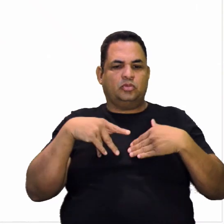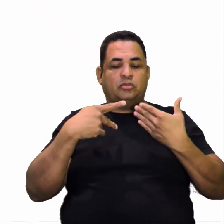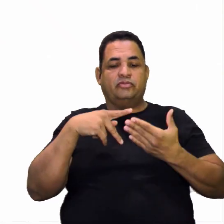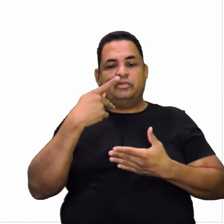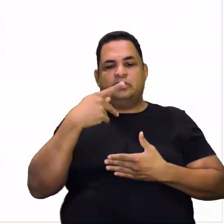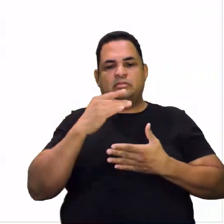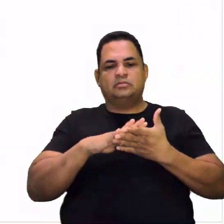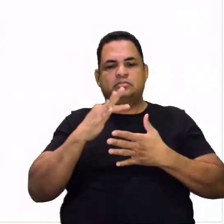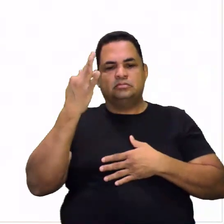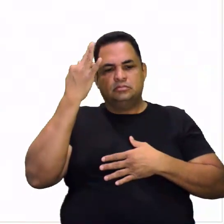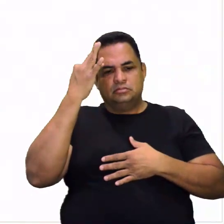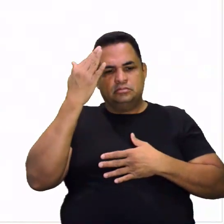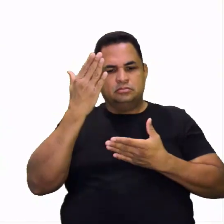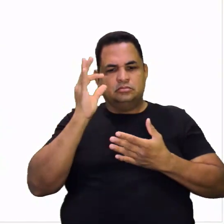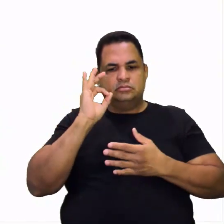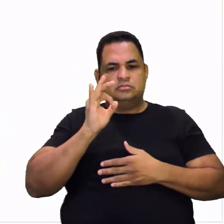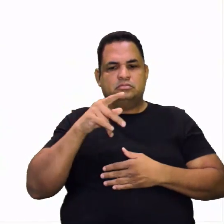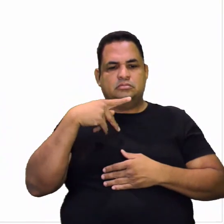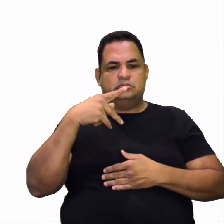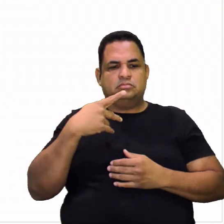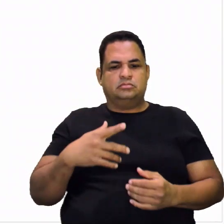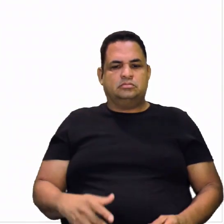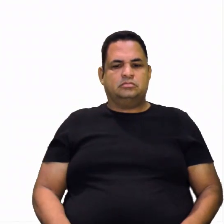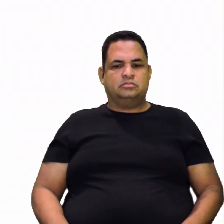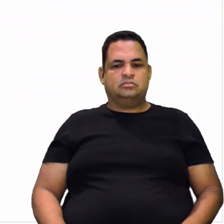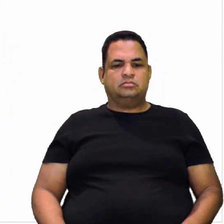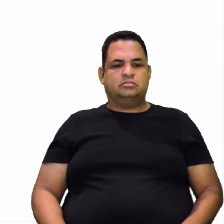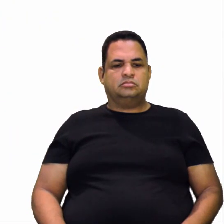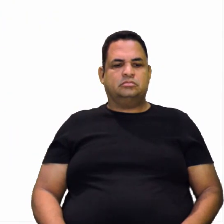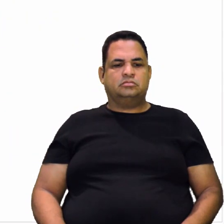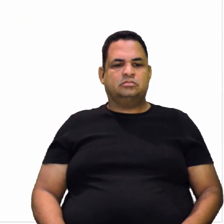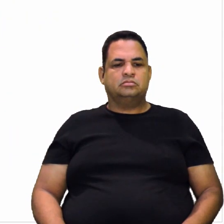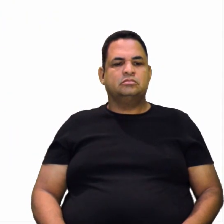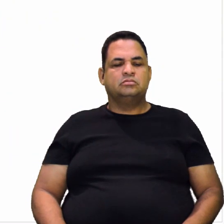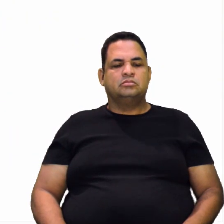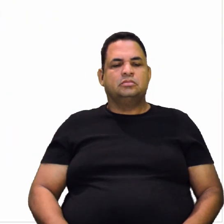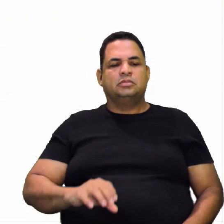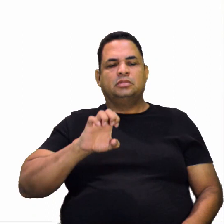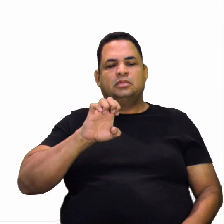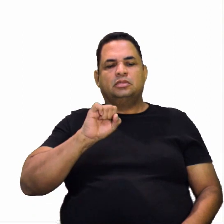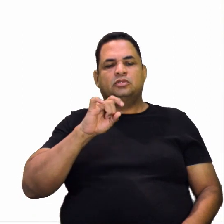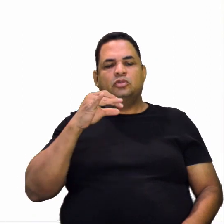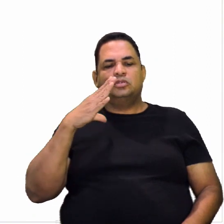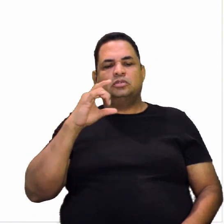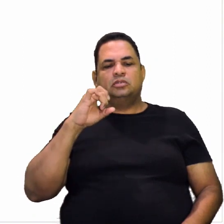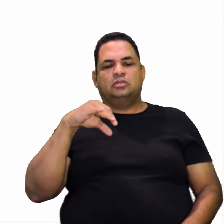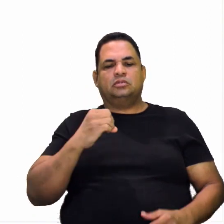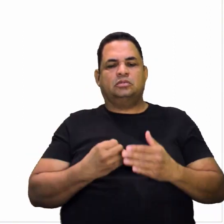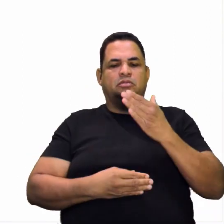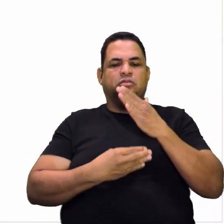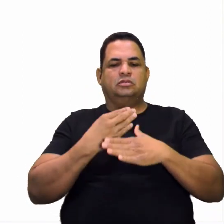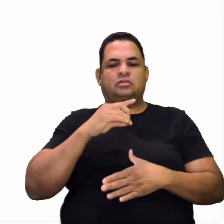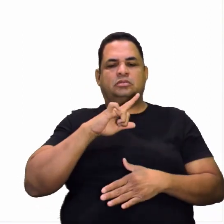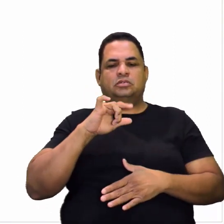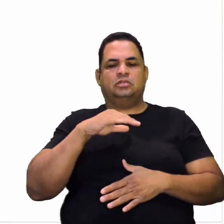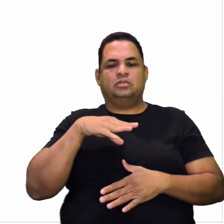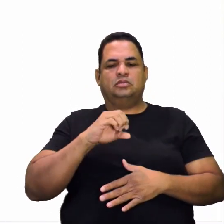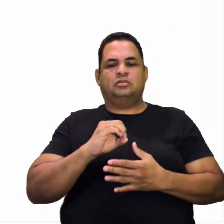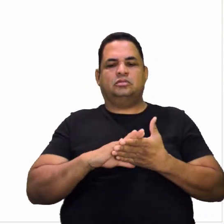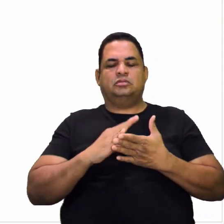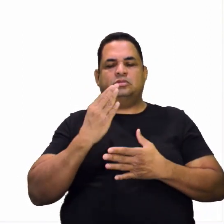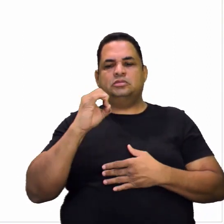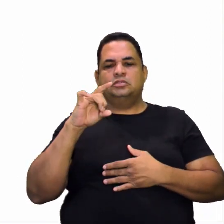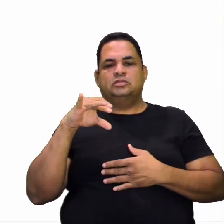filosofia, é correto afirmar que o estoicismo, que foi fundado por Zeno de Citium,